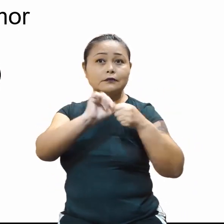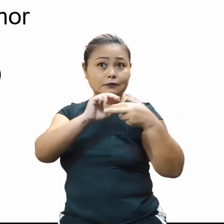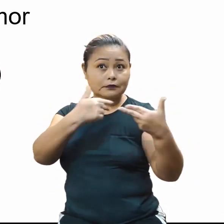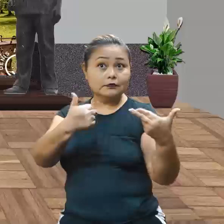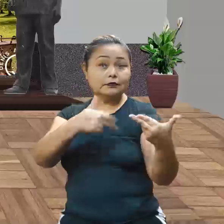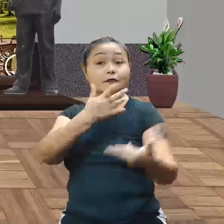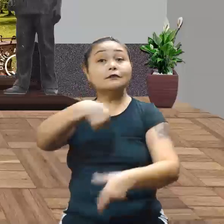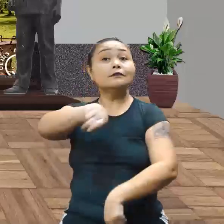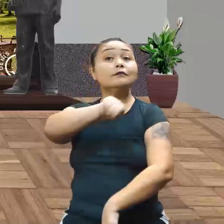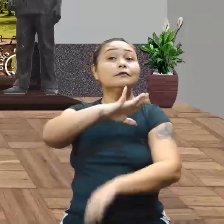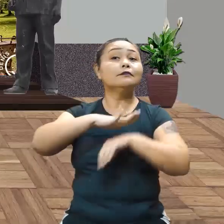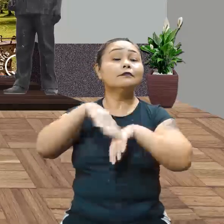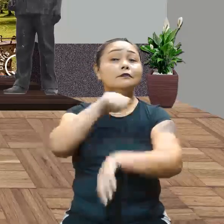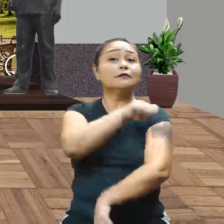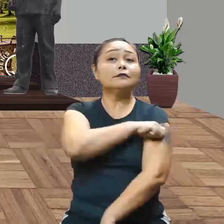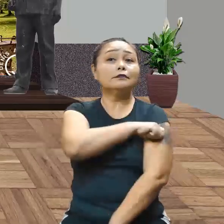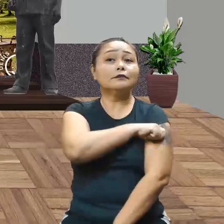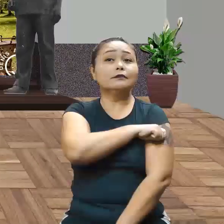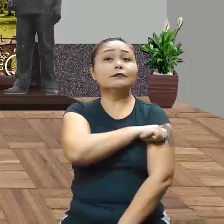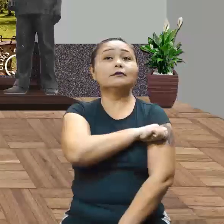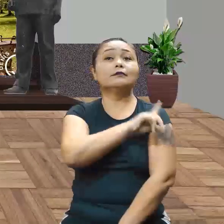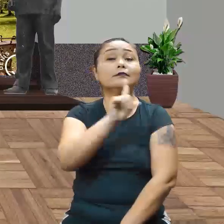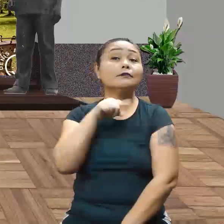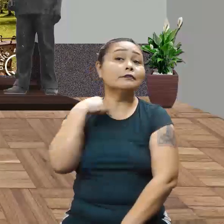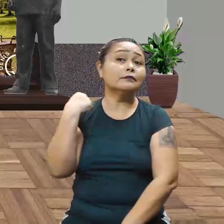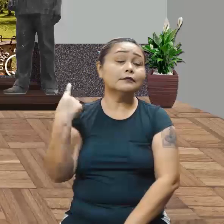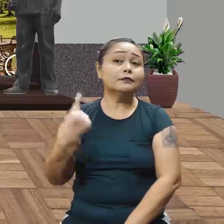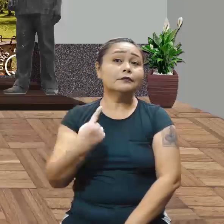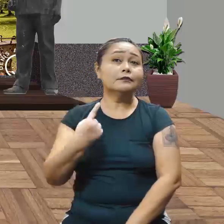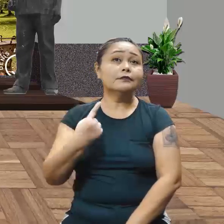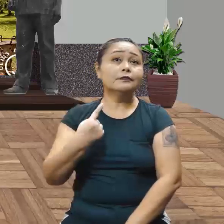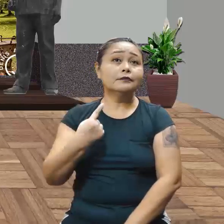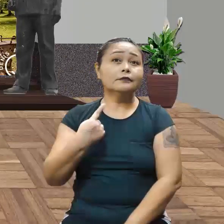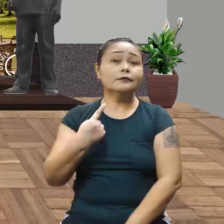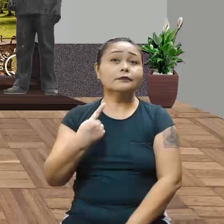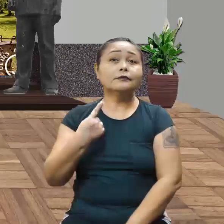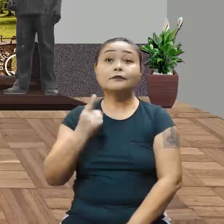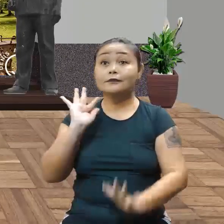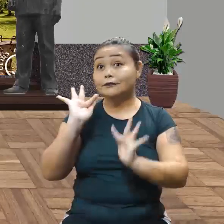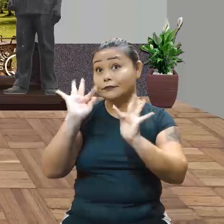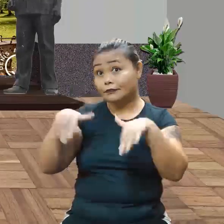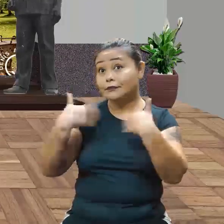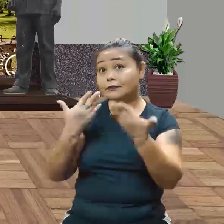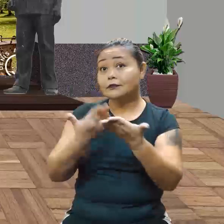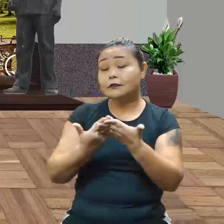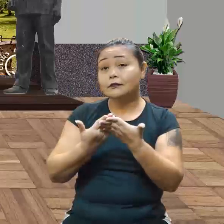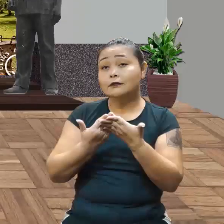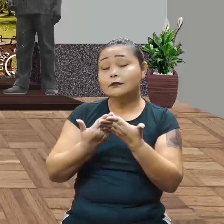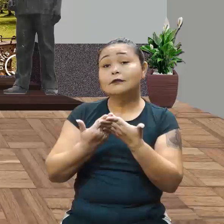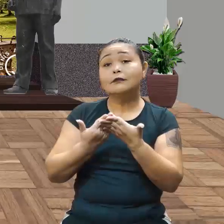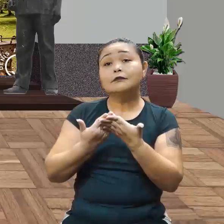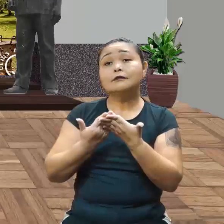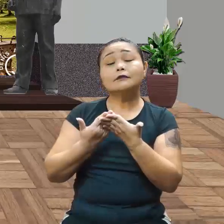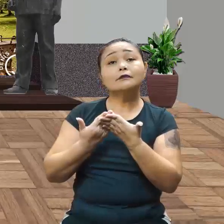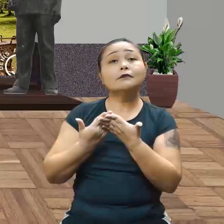Meus queridos alunos, a gente chega ao final da nossa aula,